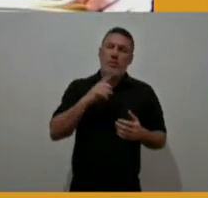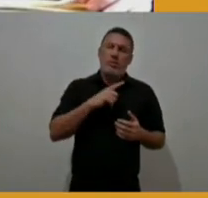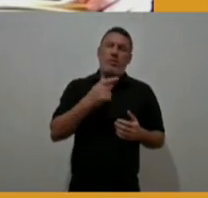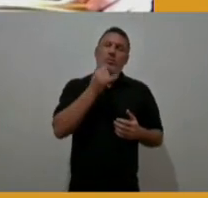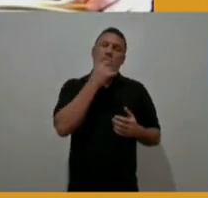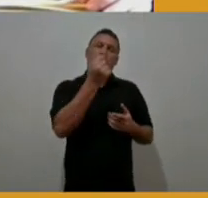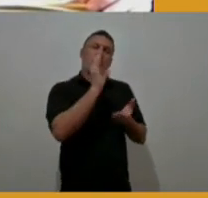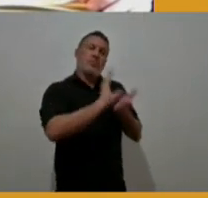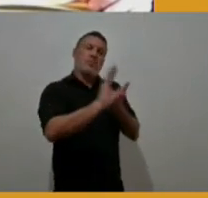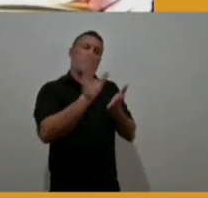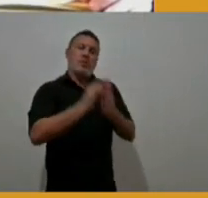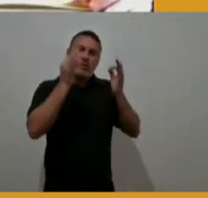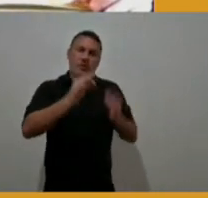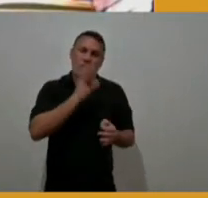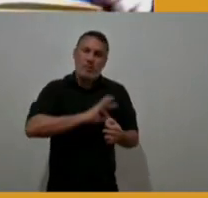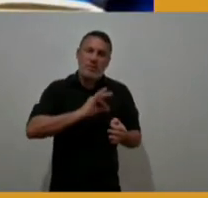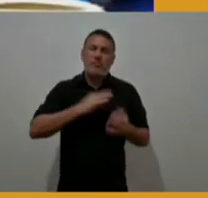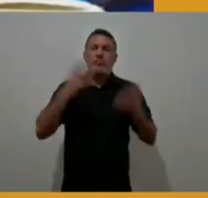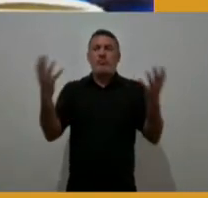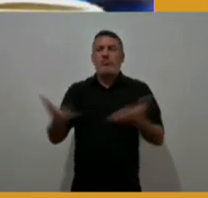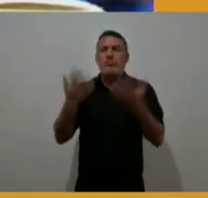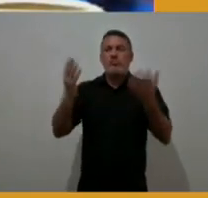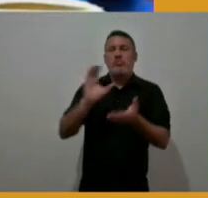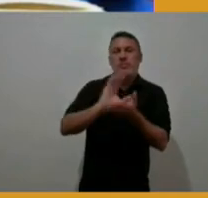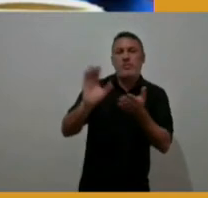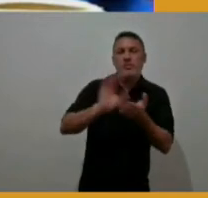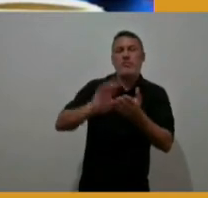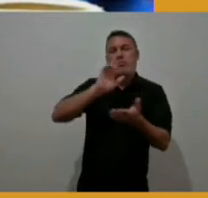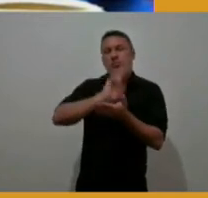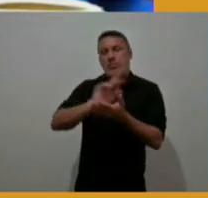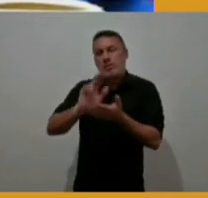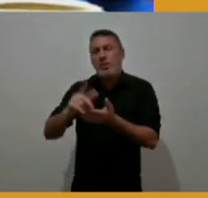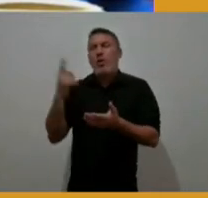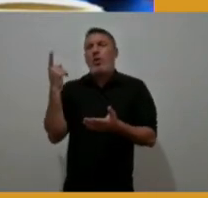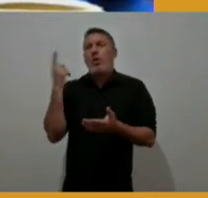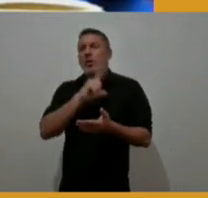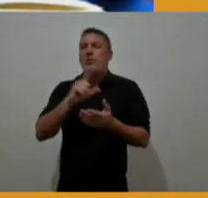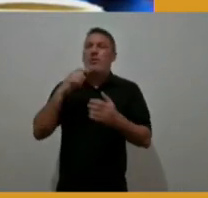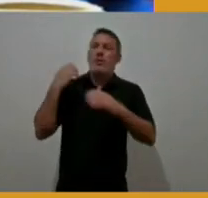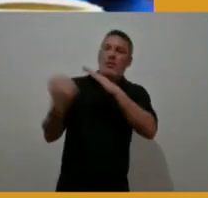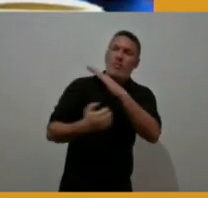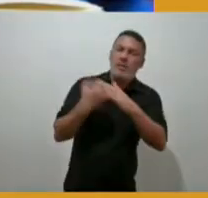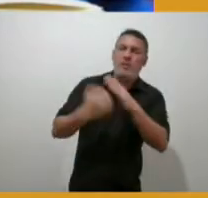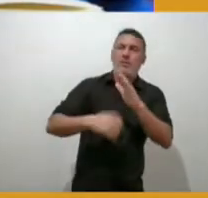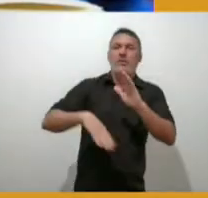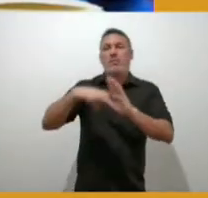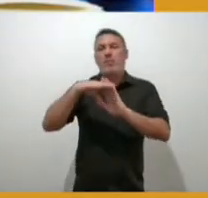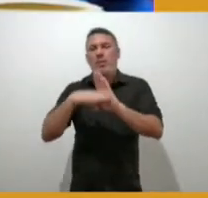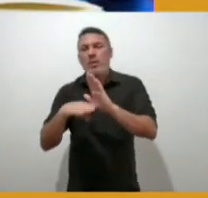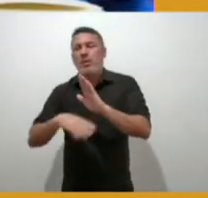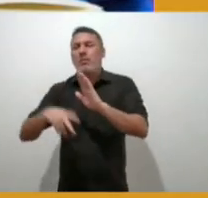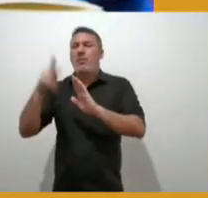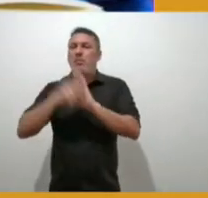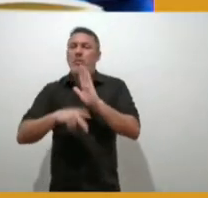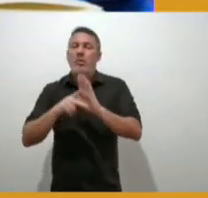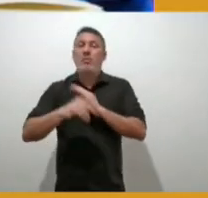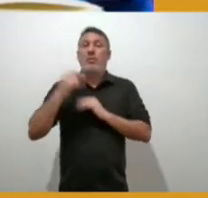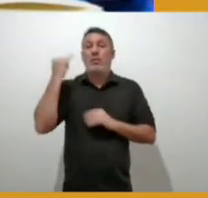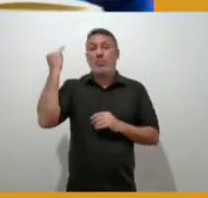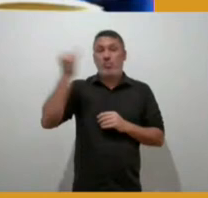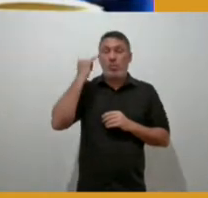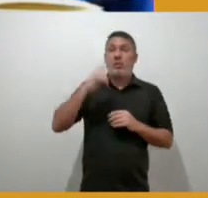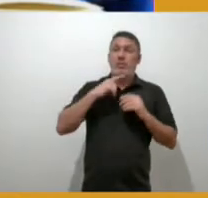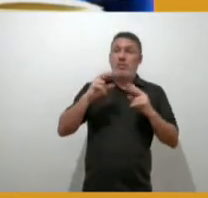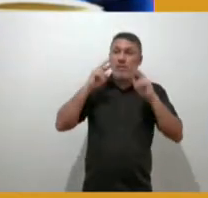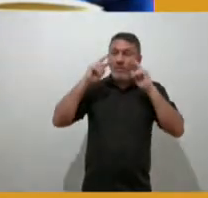de investimento, de ter condições de efetuar programas importantes. Nós temos uma visão de desenvolvimento